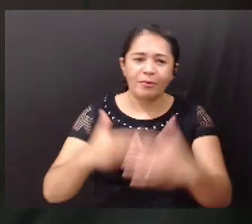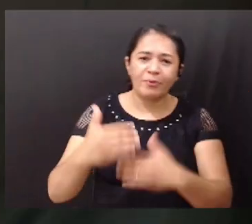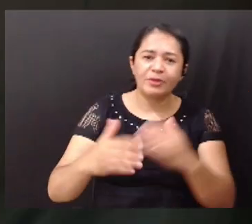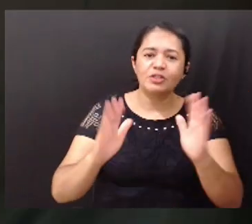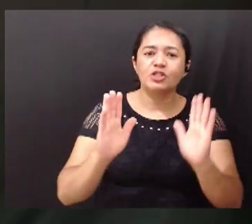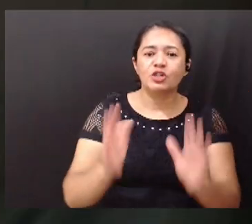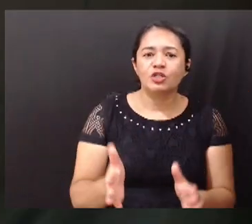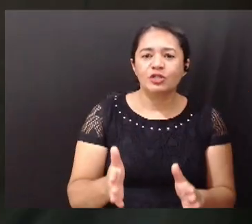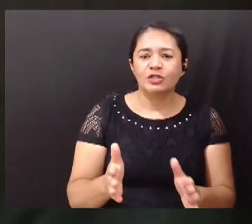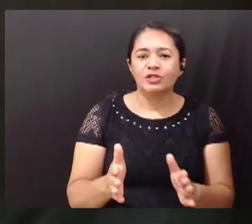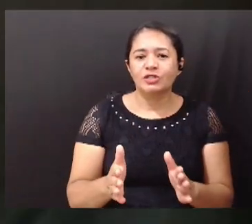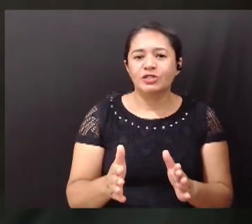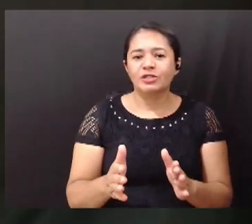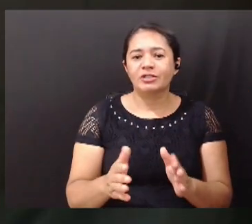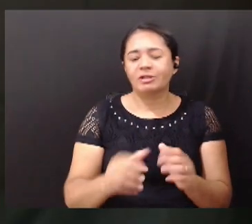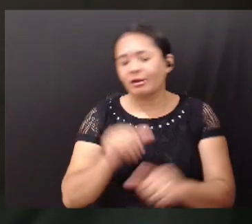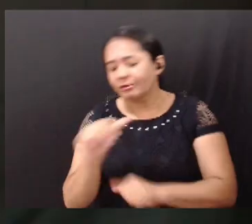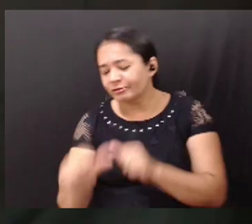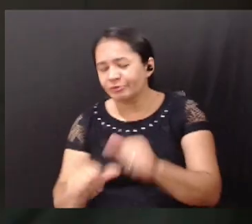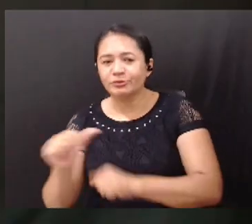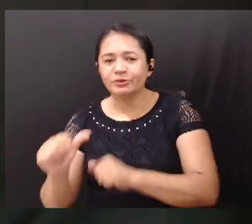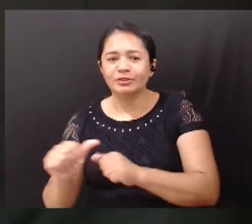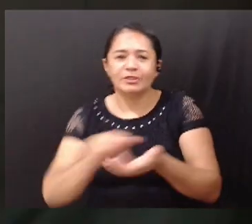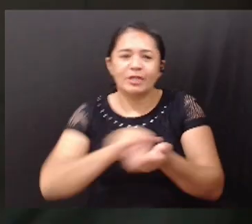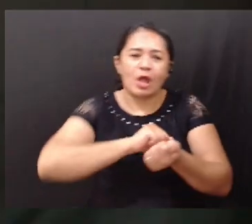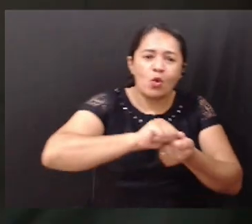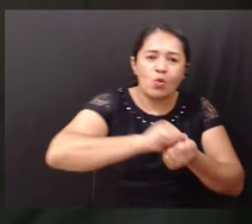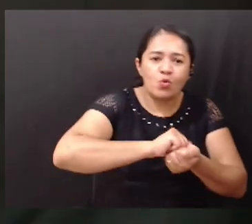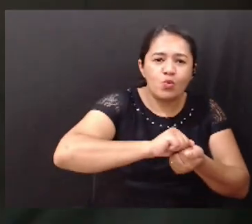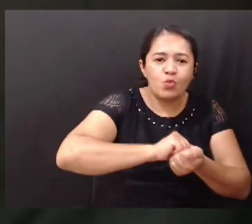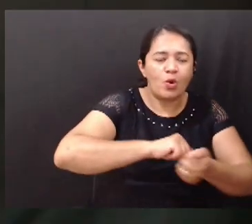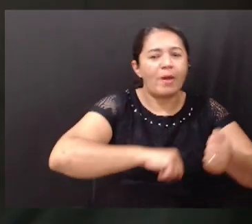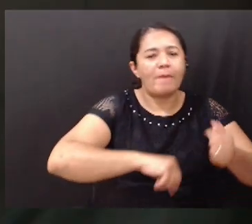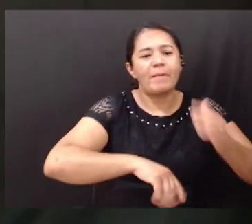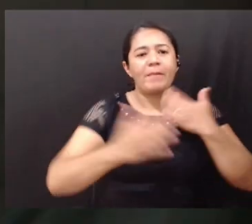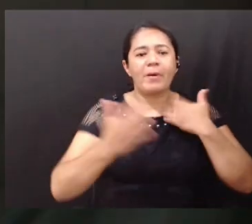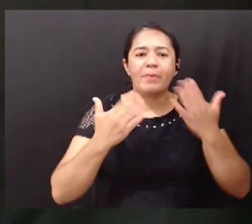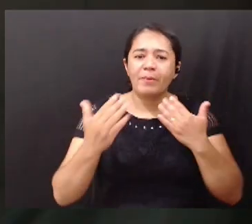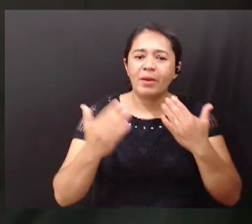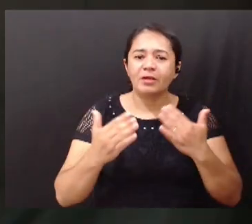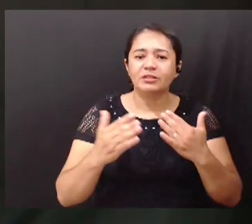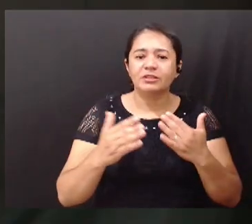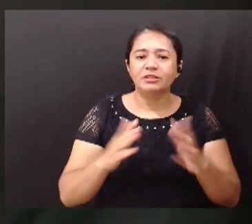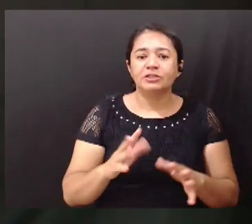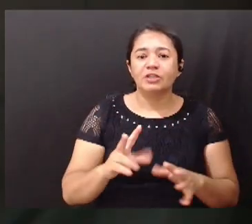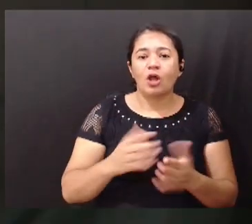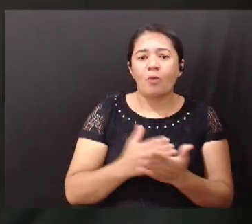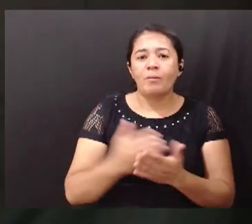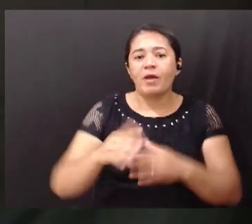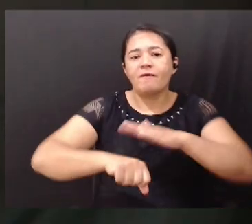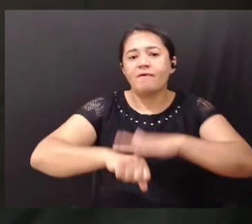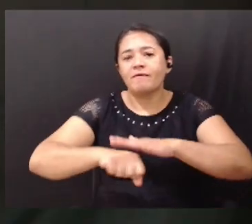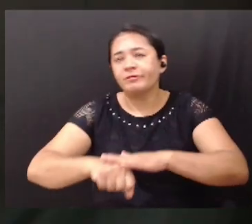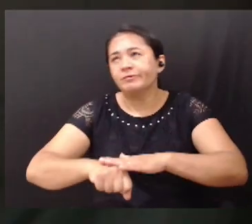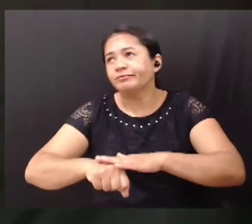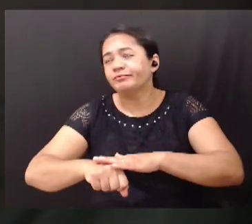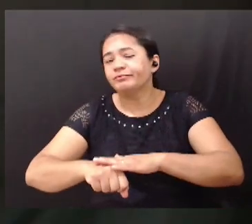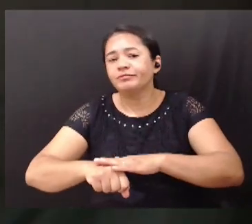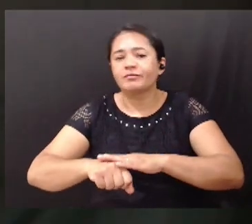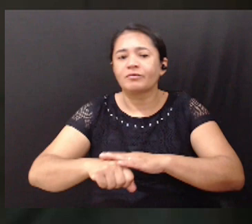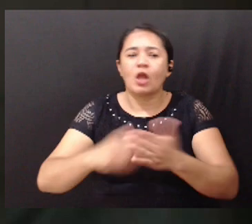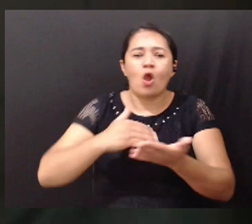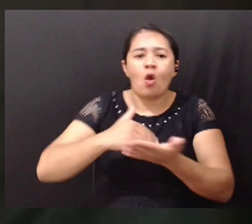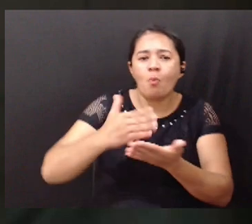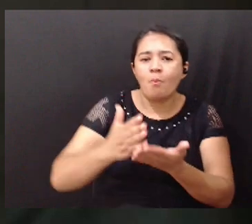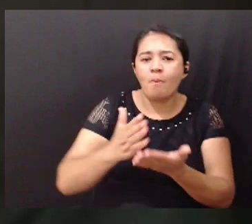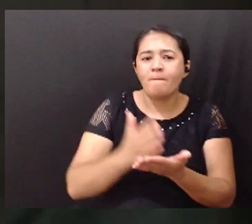desmontando a barraca, já está lavando a louça, já está batendo papo, da louça você já começa a fazer uma torta, um bolo, uma janta, e quando você